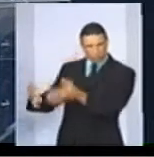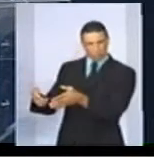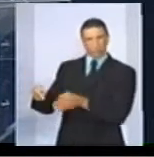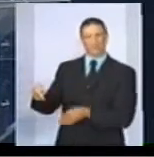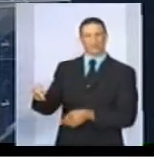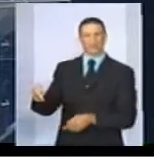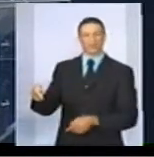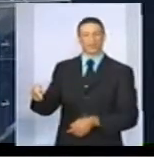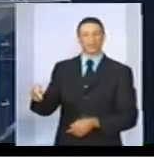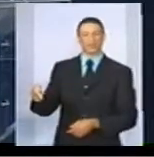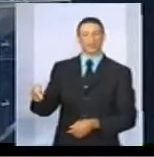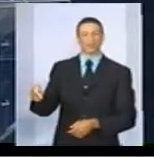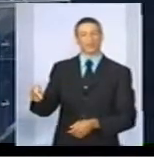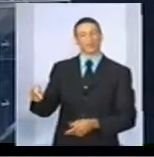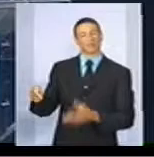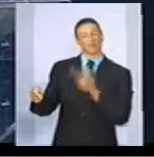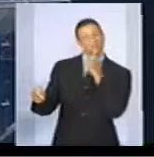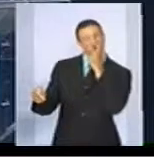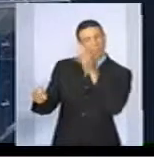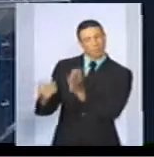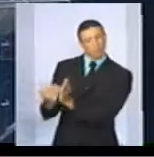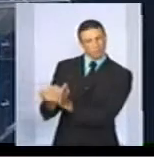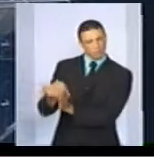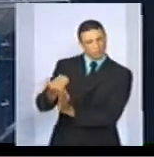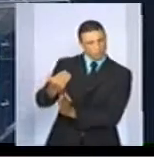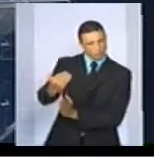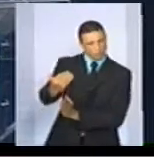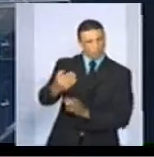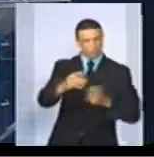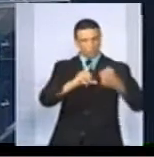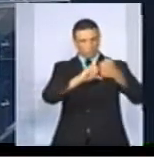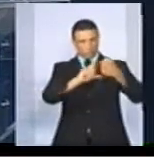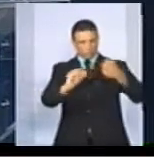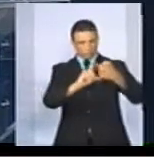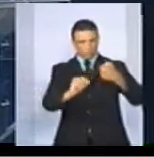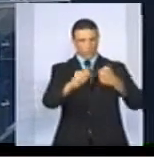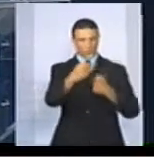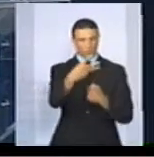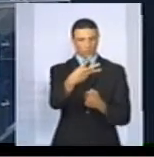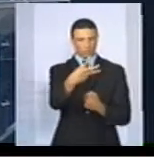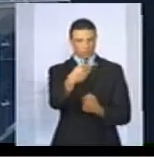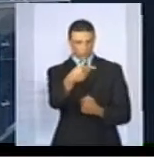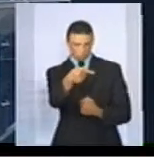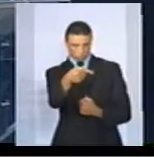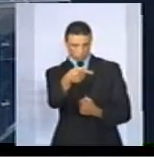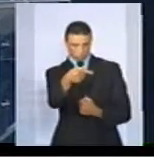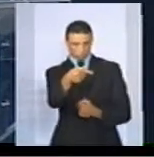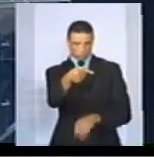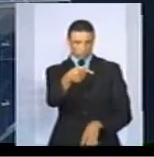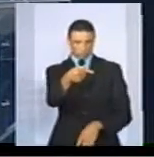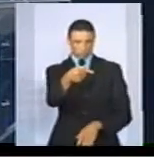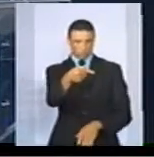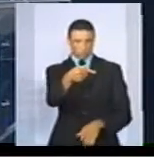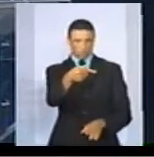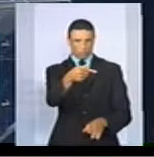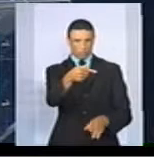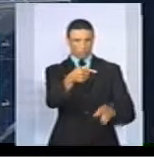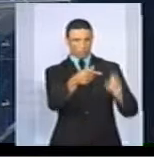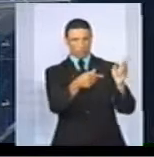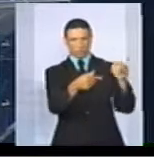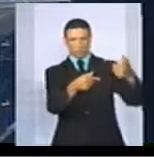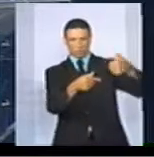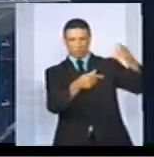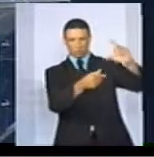apontam inicialmente no artigo 37 do parágrafo